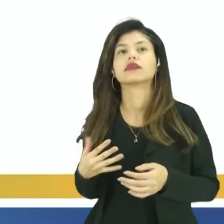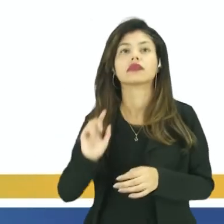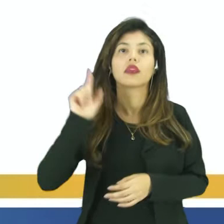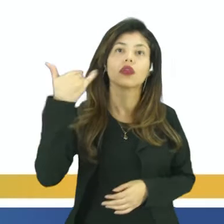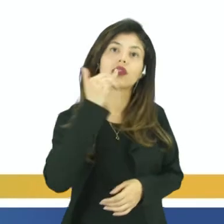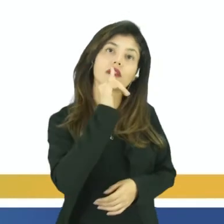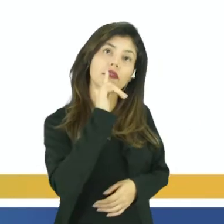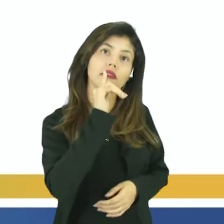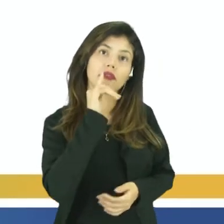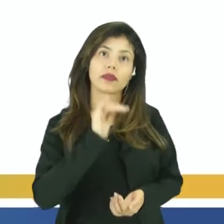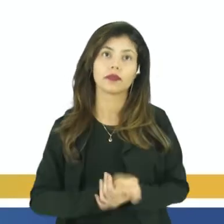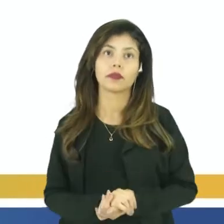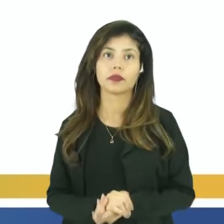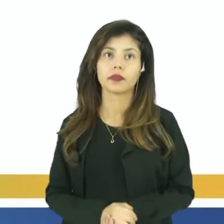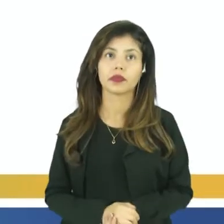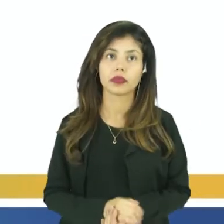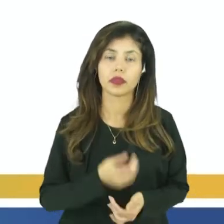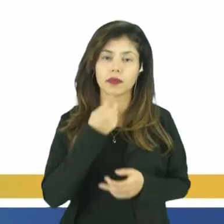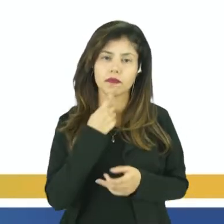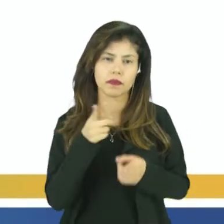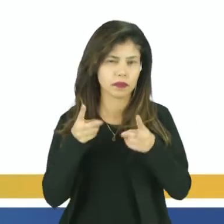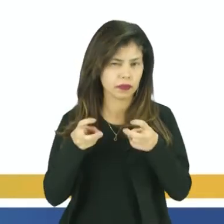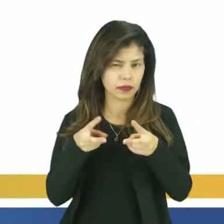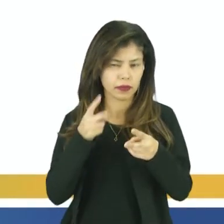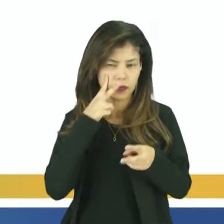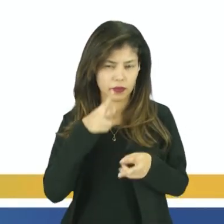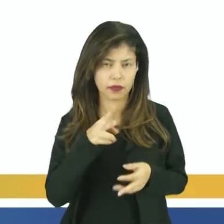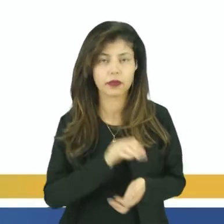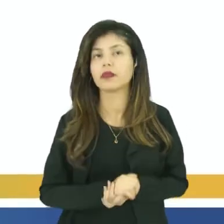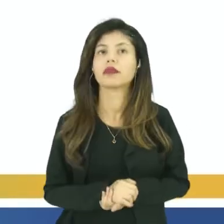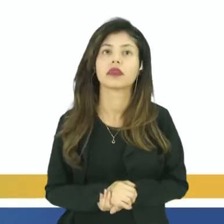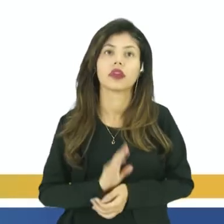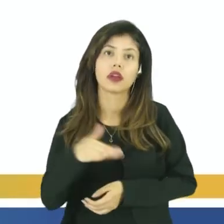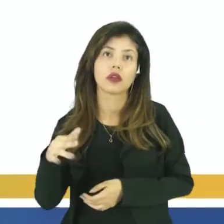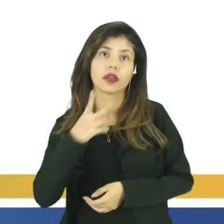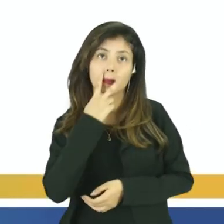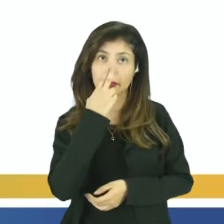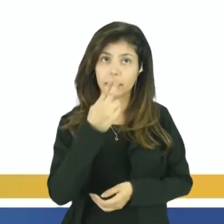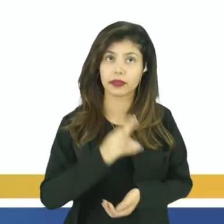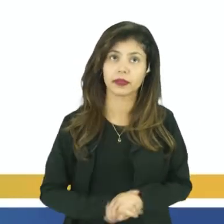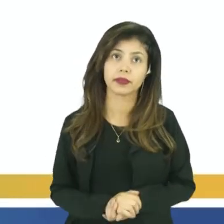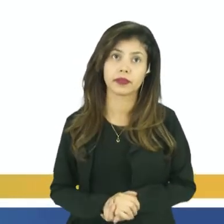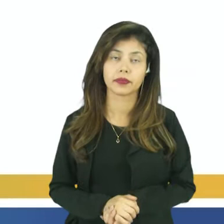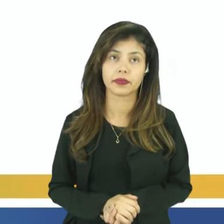Outro exemplo de gráfico que vocês percebem aí é quando ele aparece